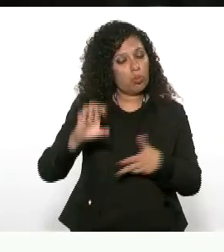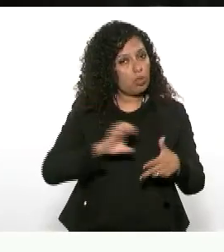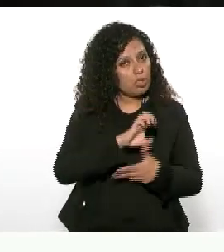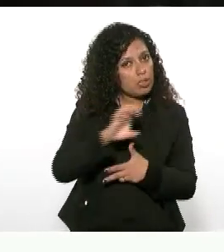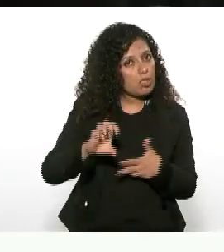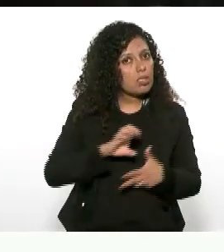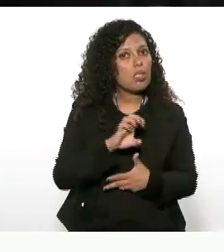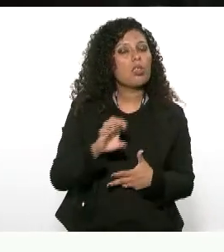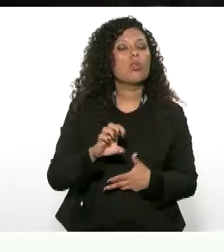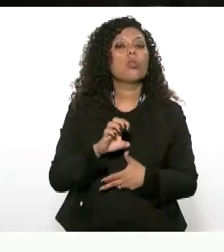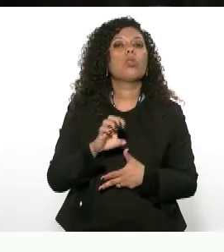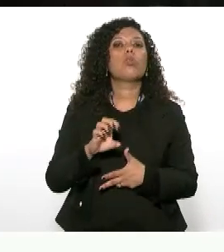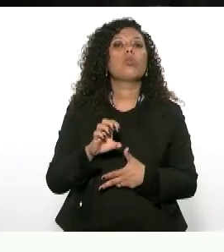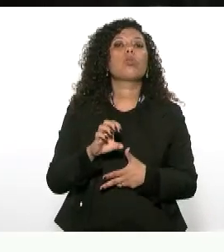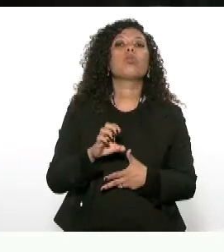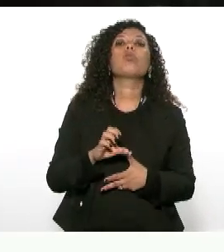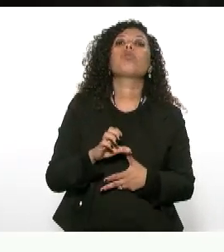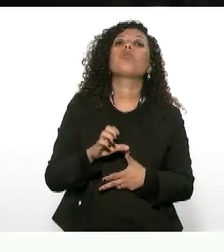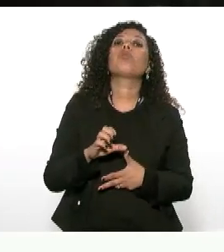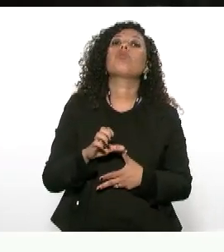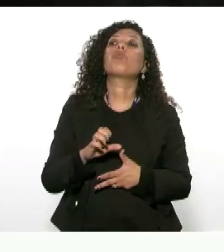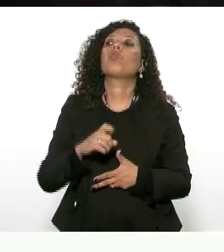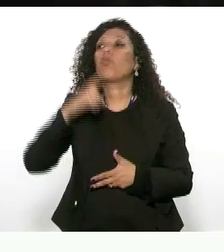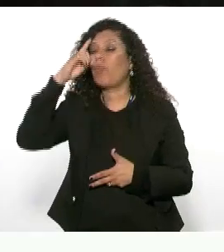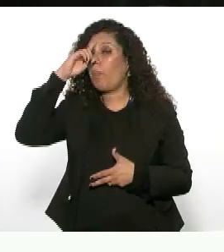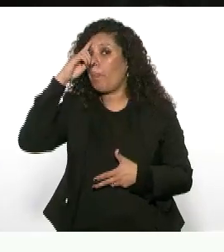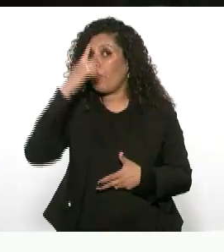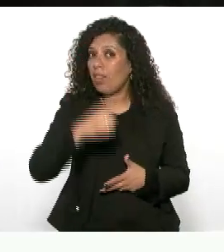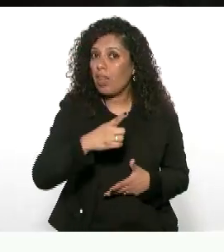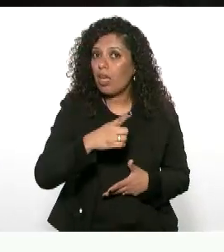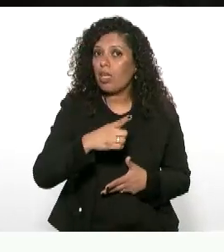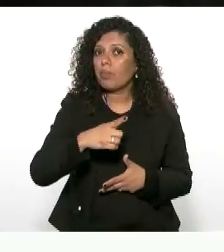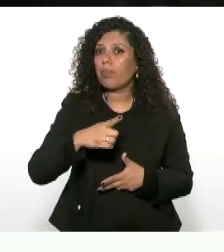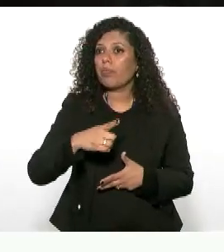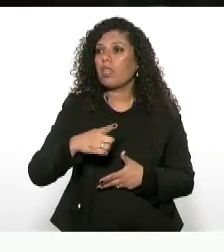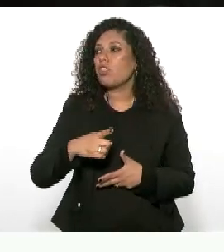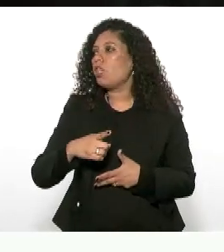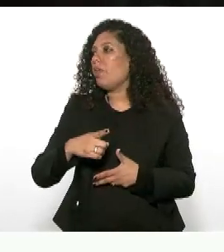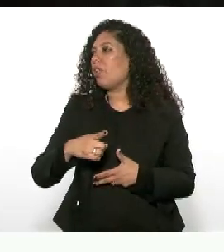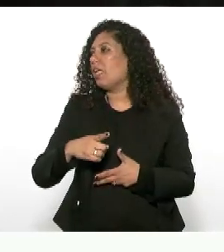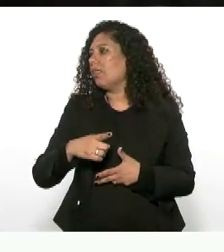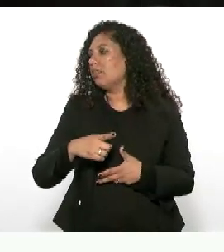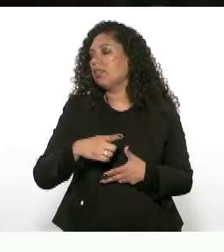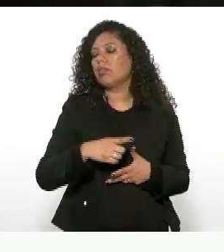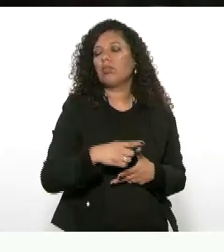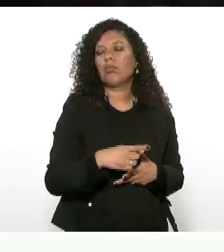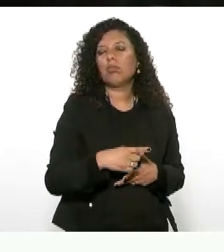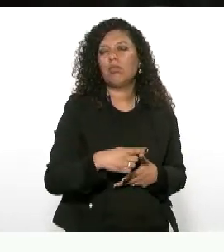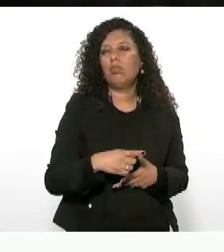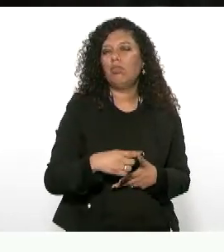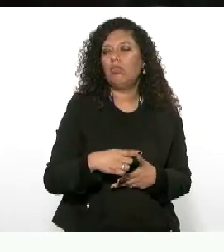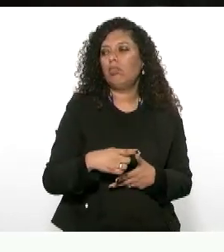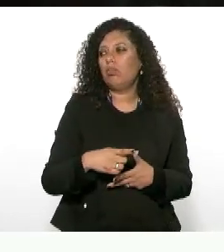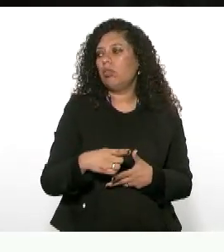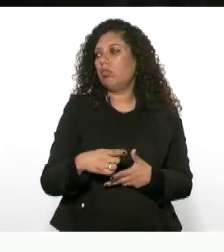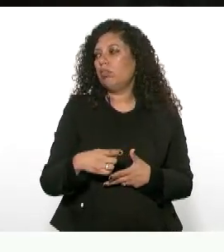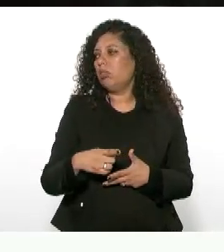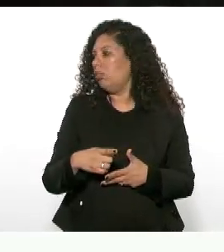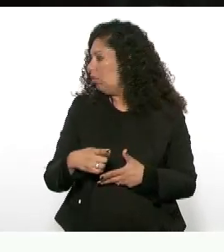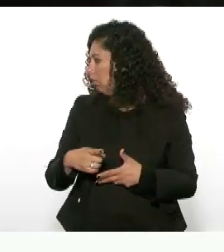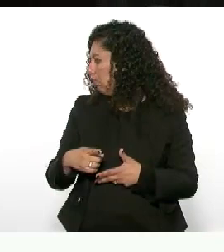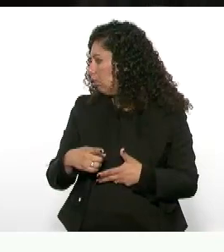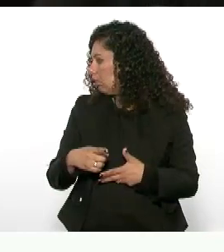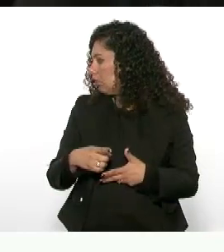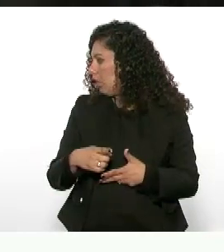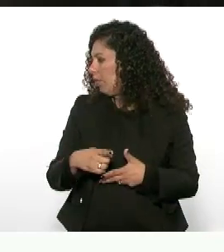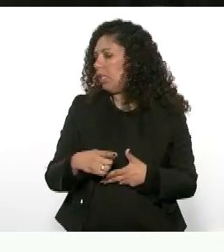Executivo tem com a classe policial e foi base de um acordo aqui para a retirada de um projeto anterior para que a